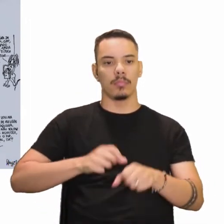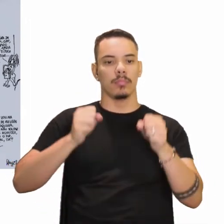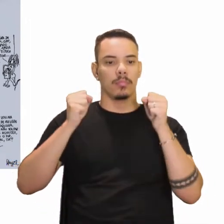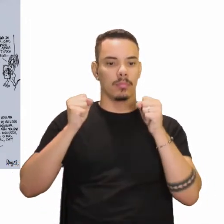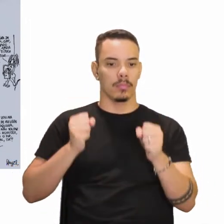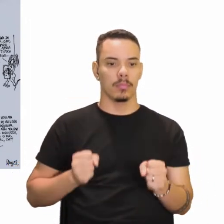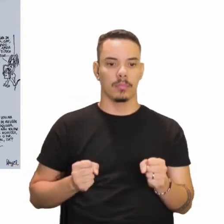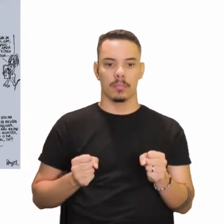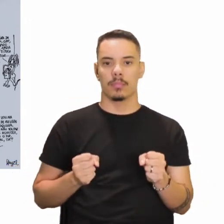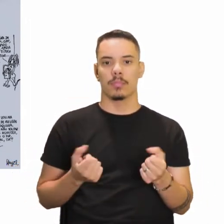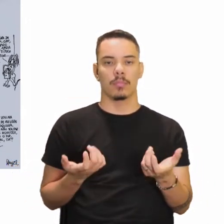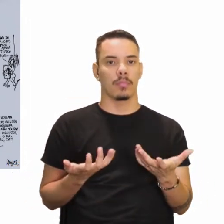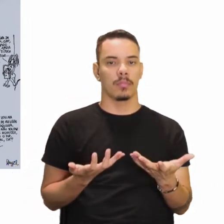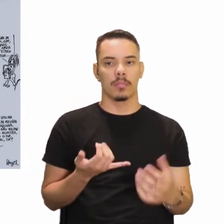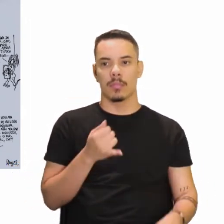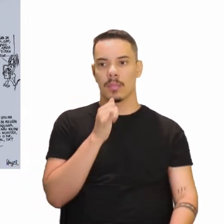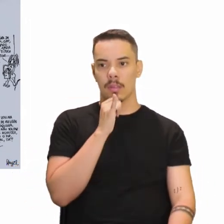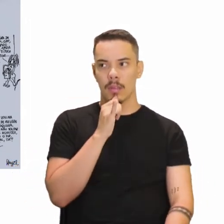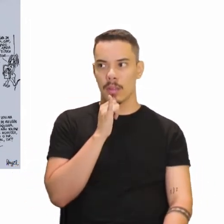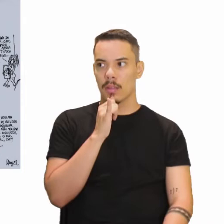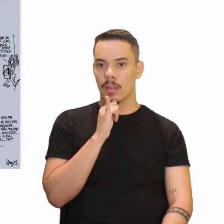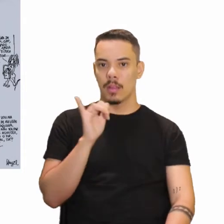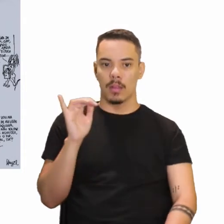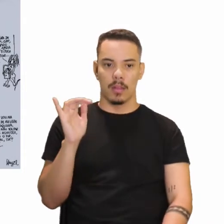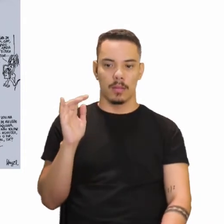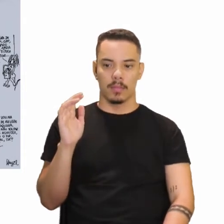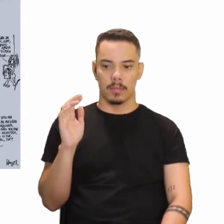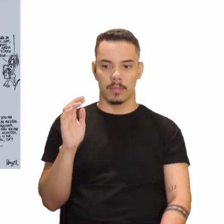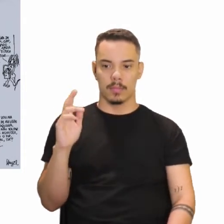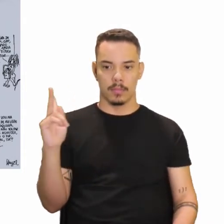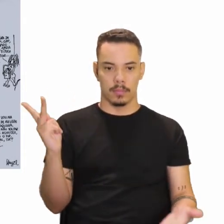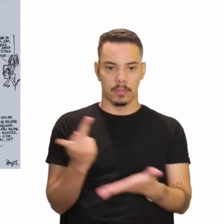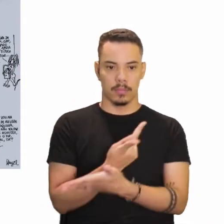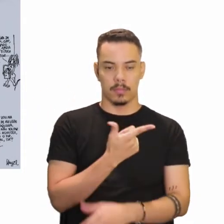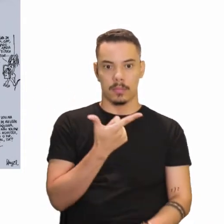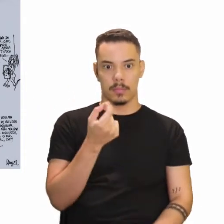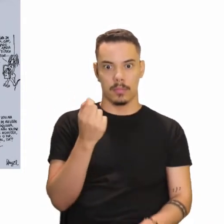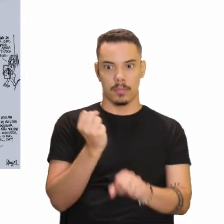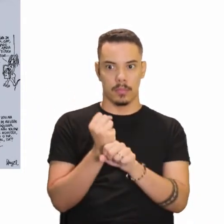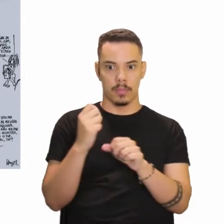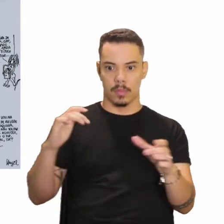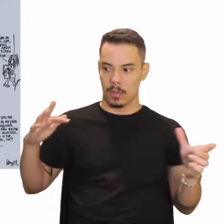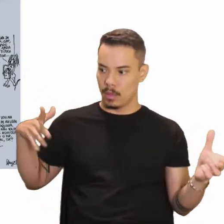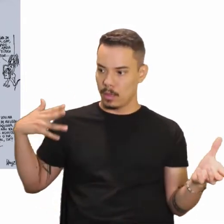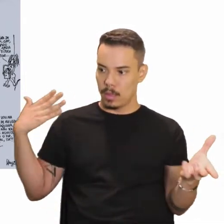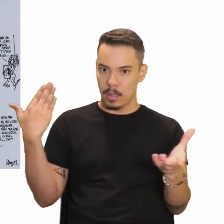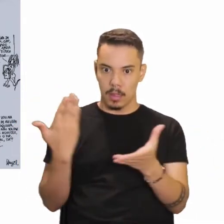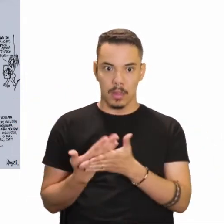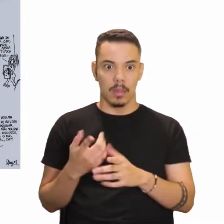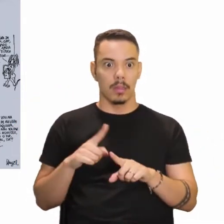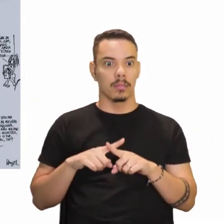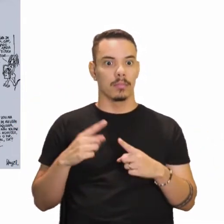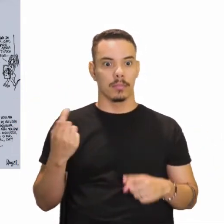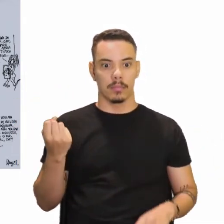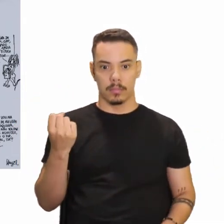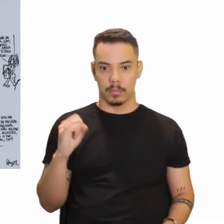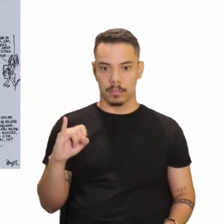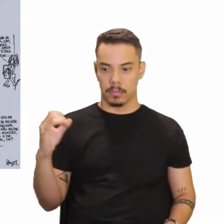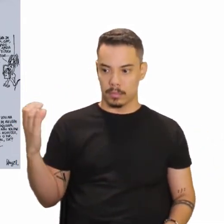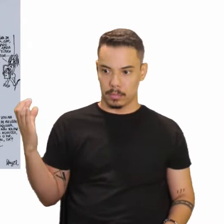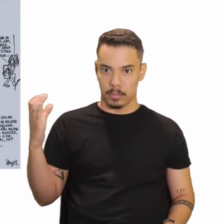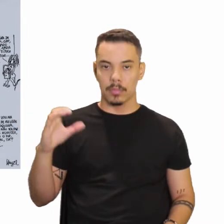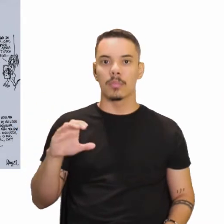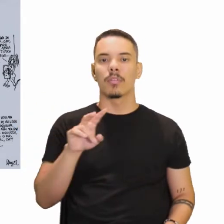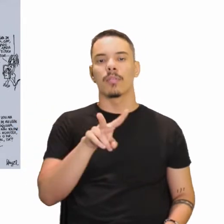essa esse cartão aconteceu a 20 anos mas se eu colocar agora eu vou